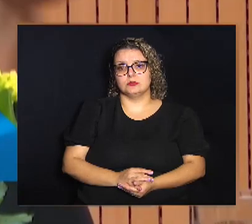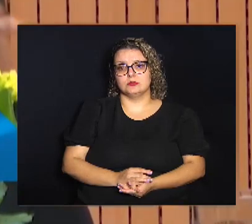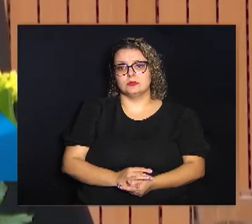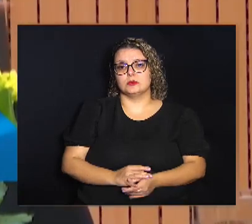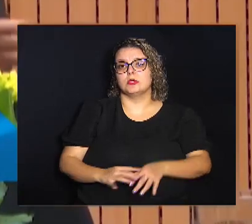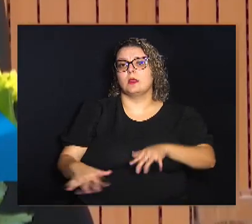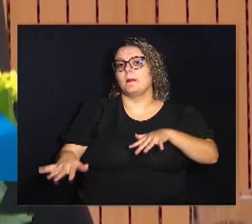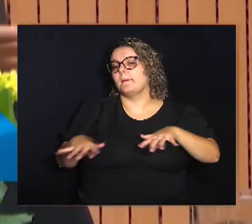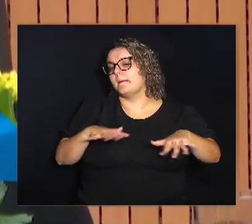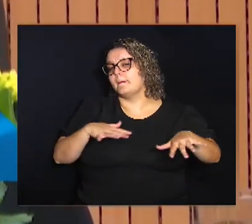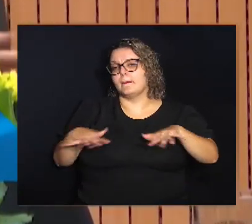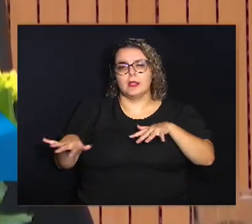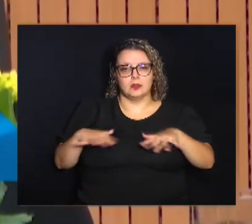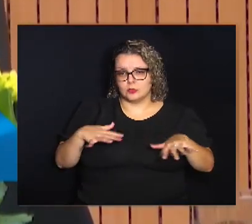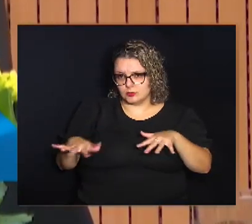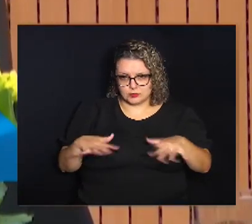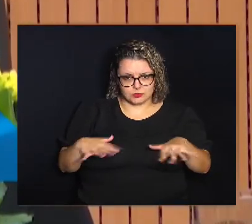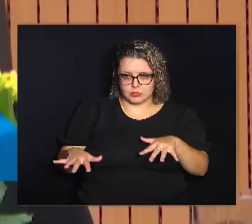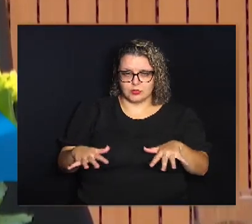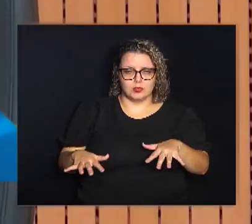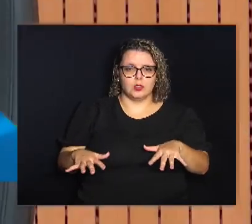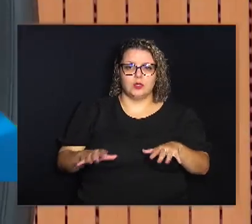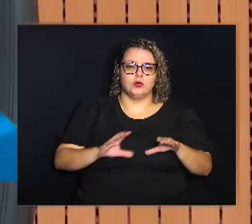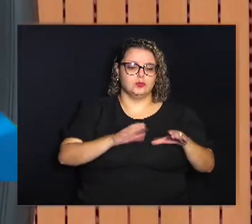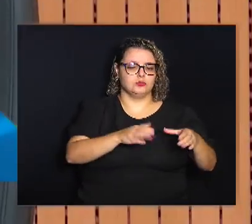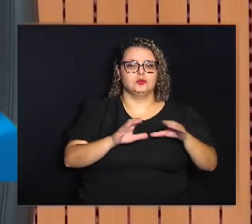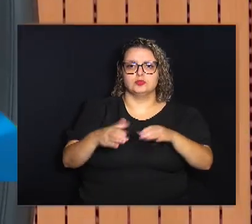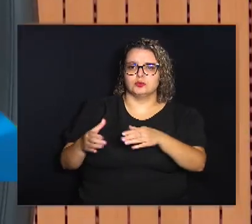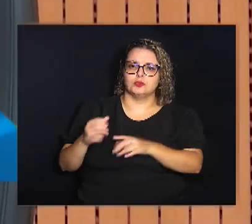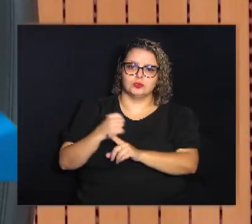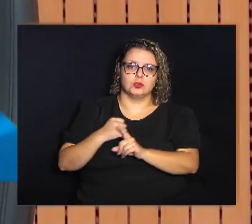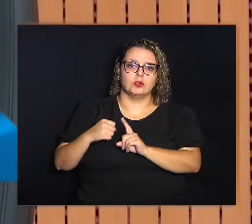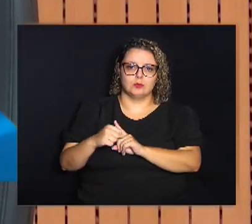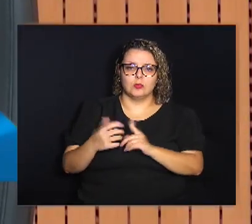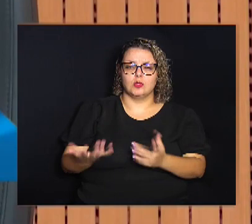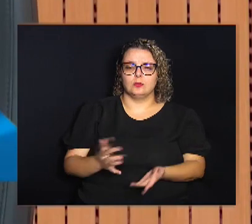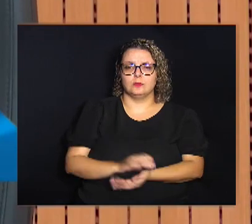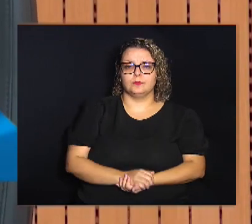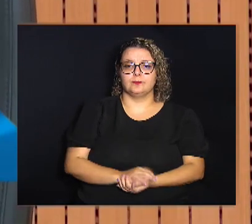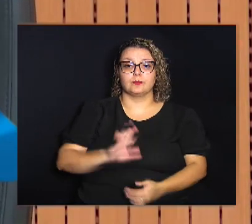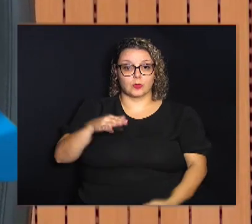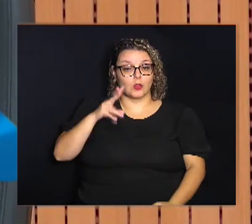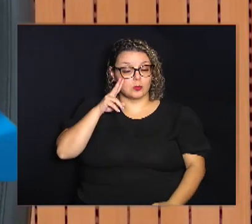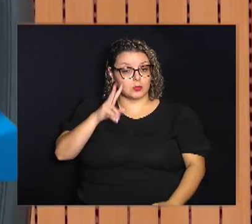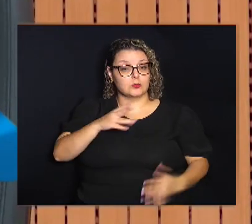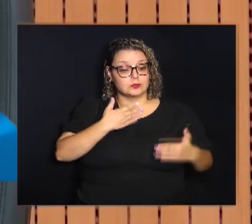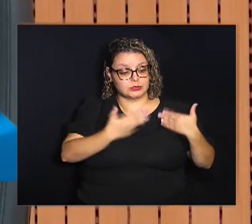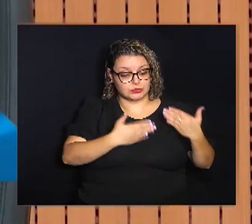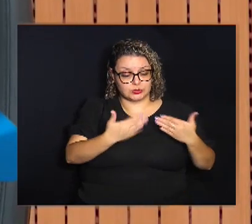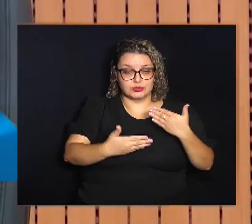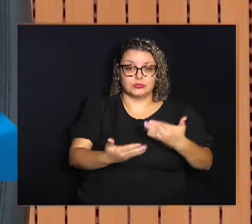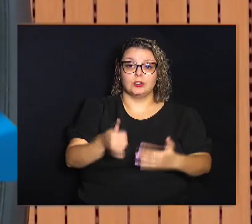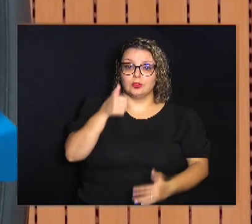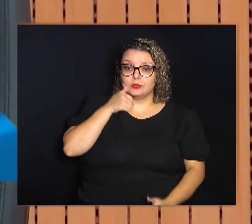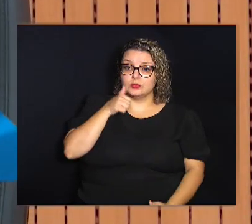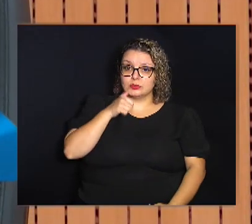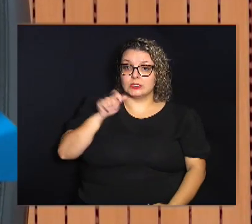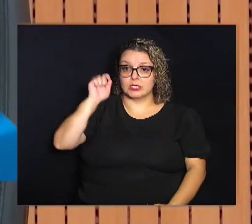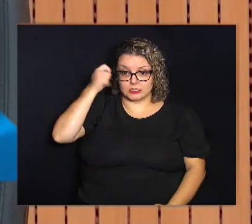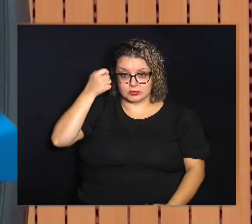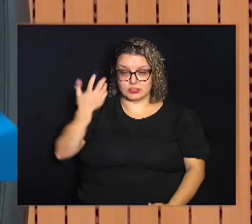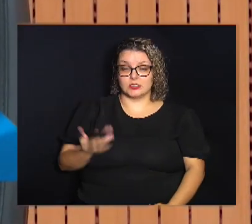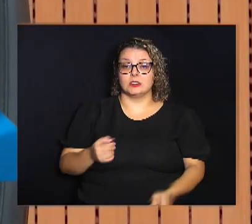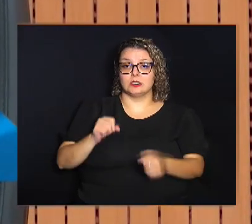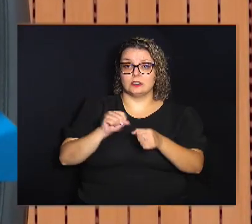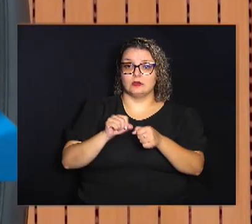sacudiu então o conjunto dos movimentos sociais. Quando a gente olha, né, ao longo da história para as mulheres negras e a gente